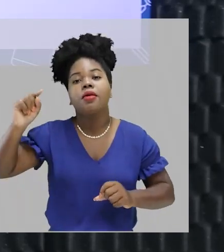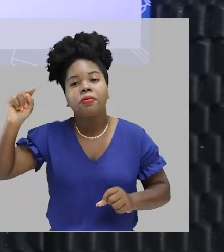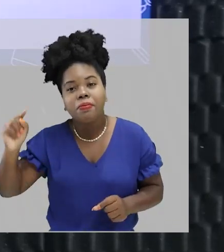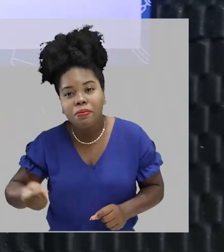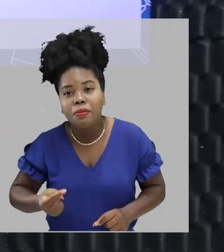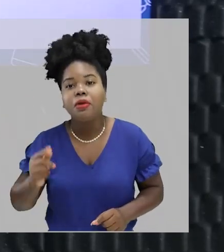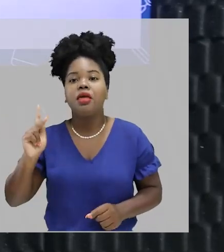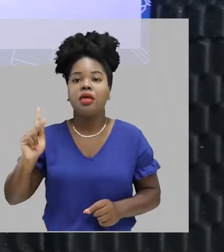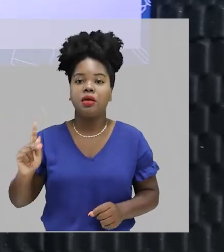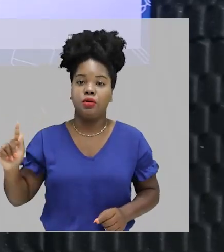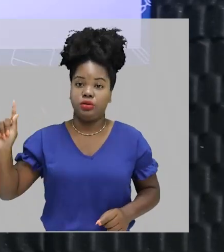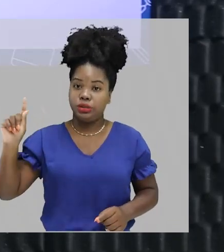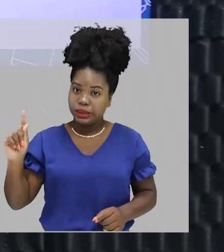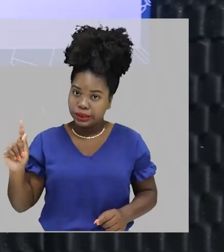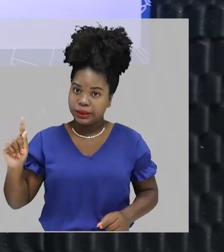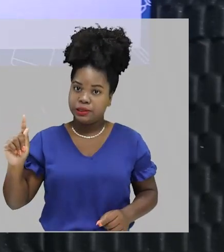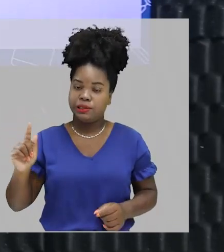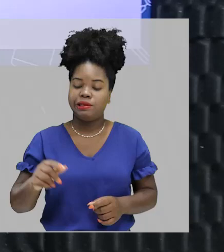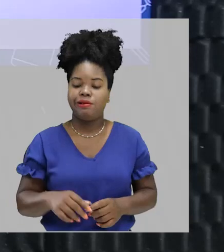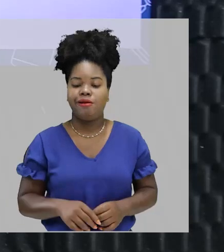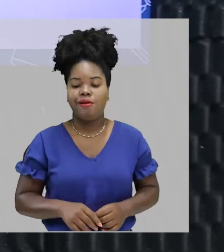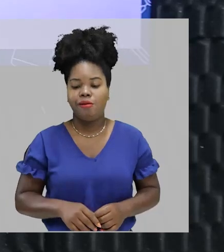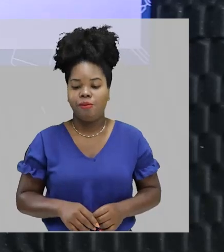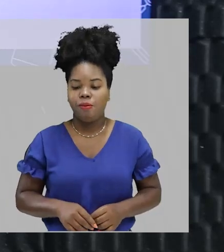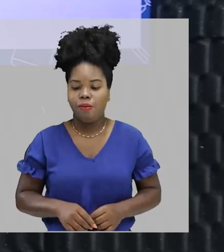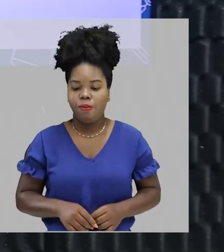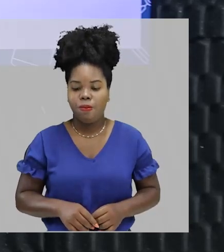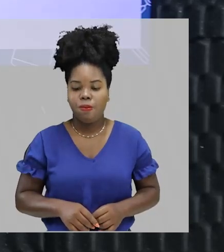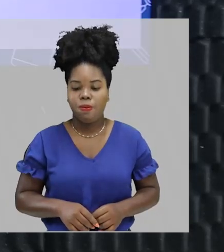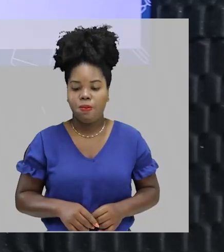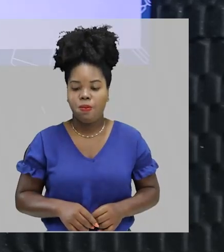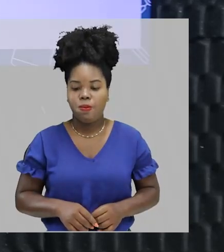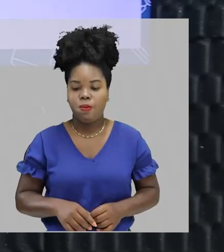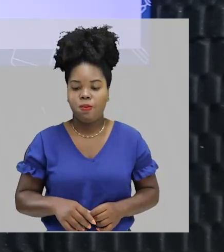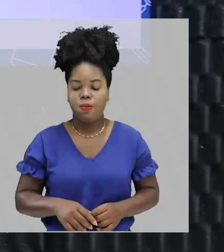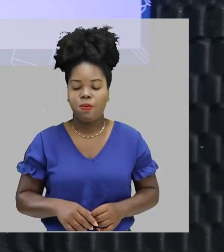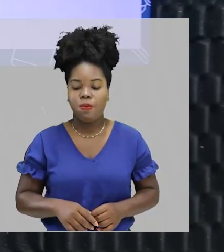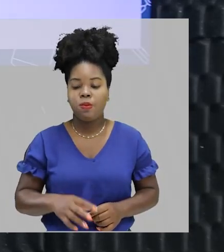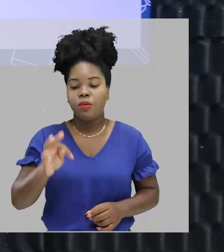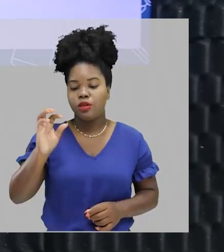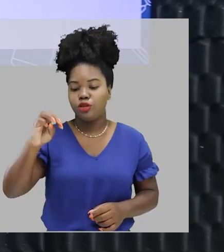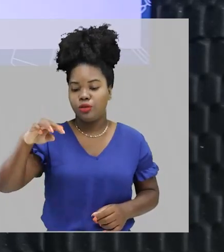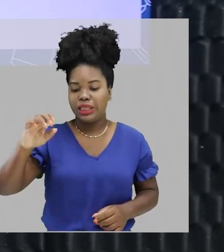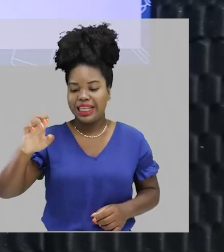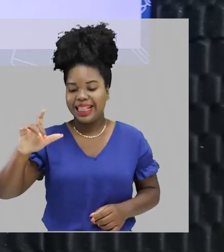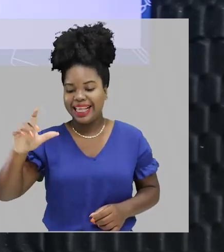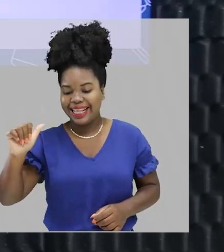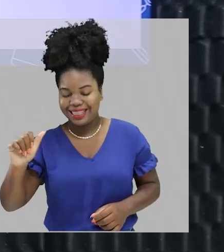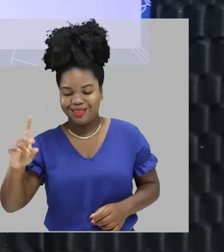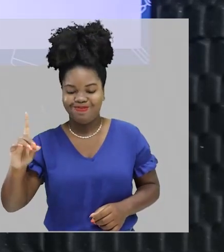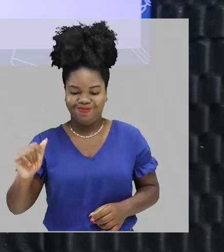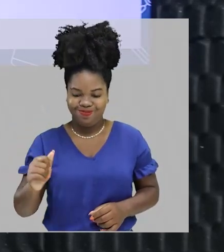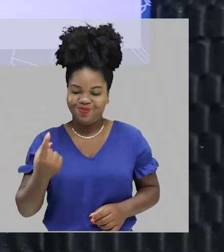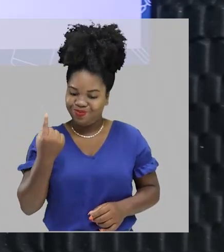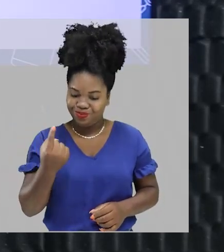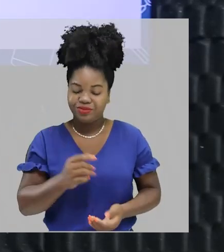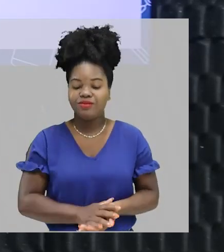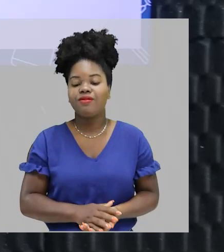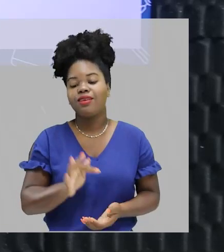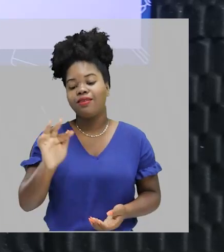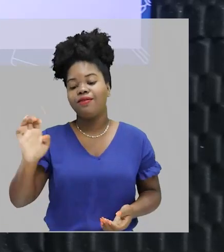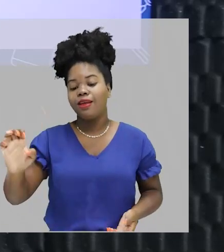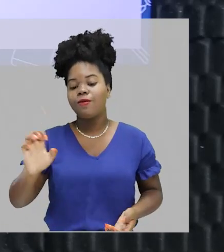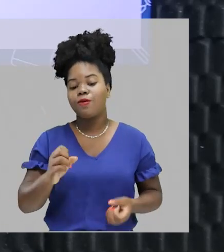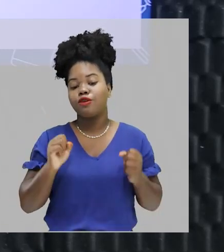1000 quilos, certo? 1000 quilos, uma tonelada de ferro. Tudo